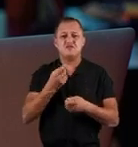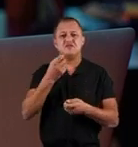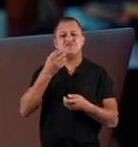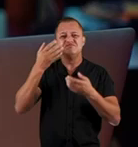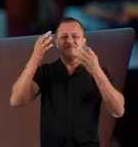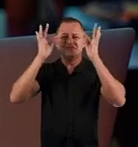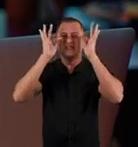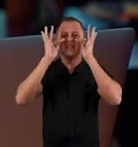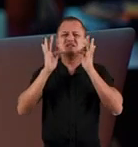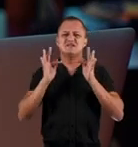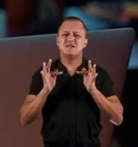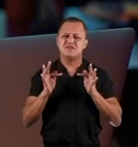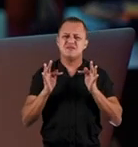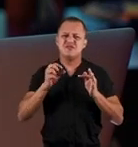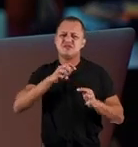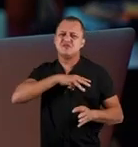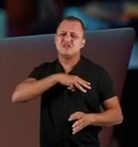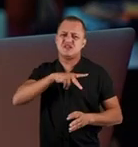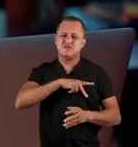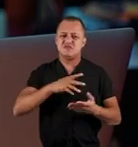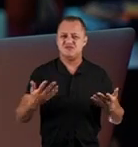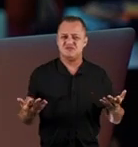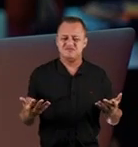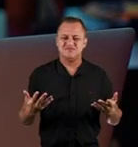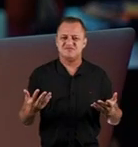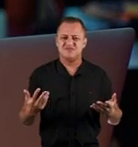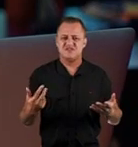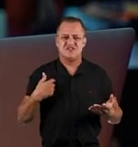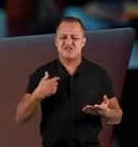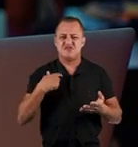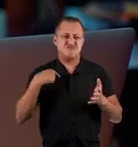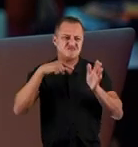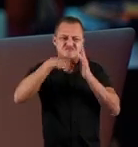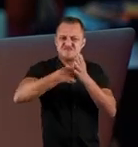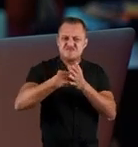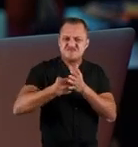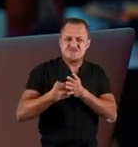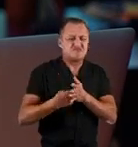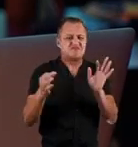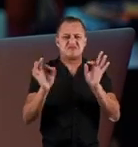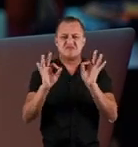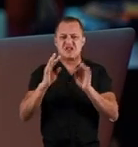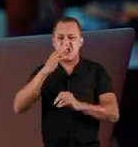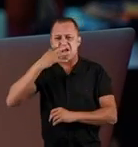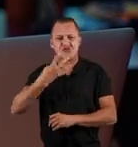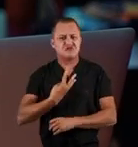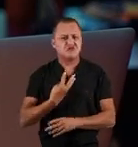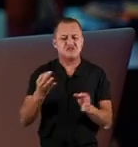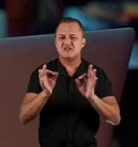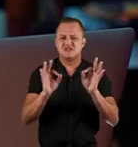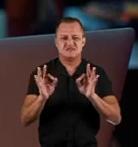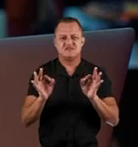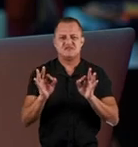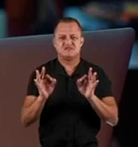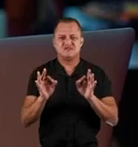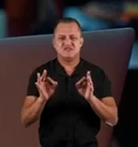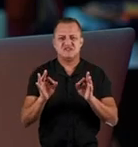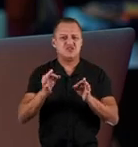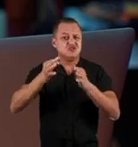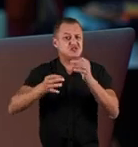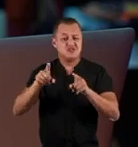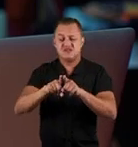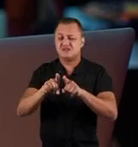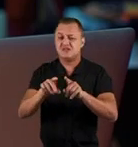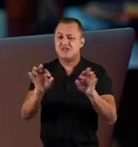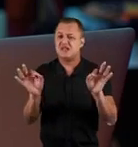testemunha em uma investigação do Ministério Público eu não fui investigado não fui denunciado e não fui réu